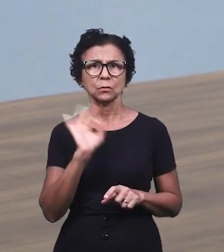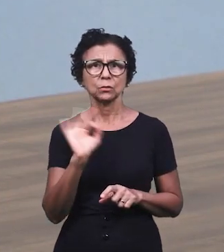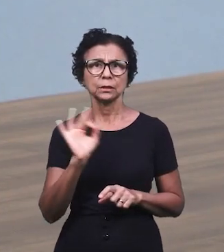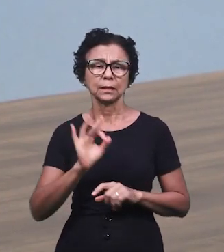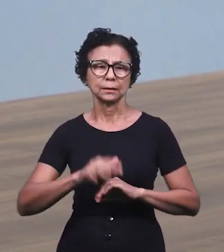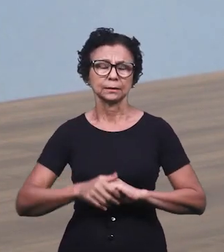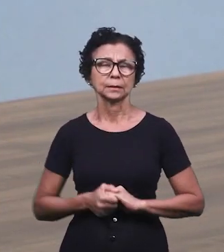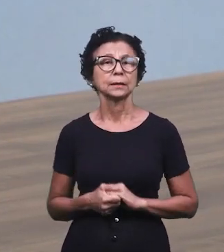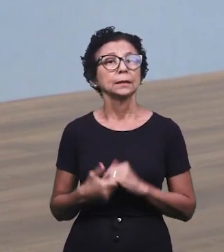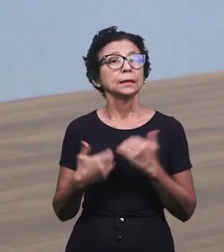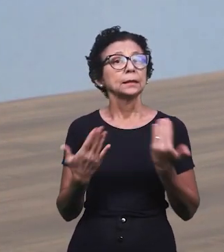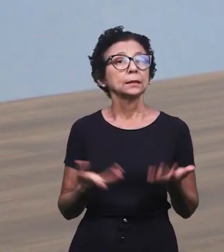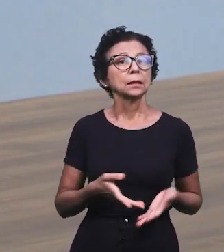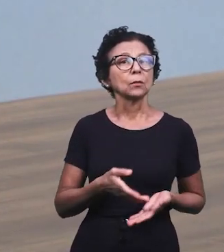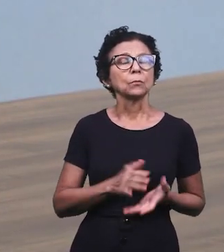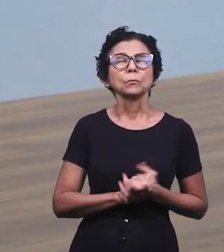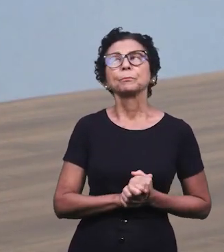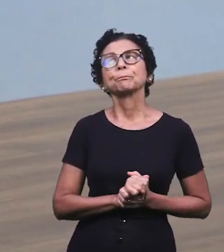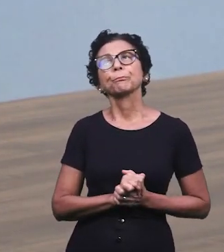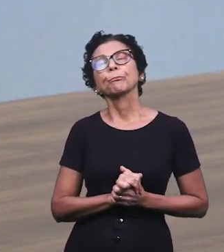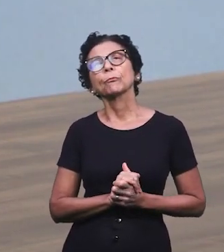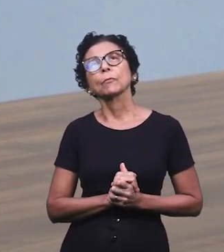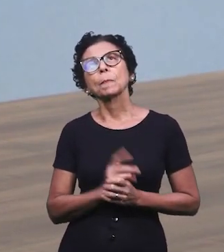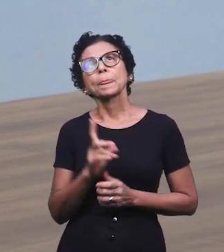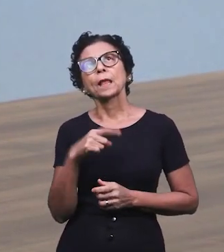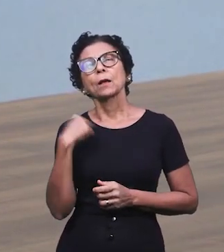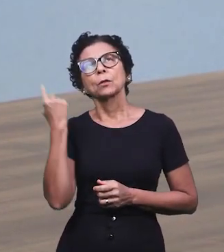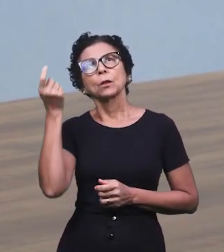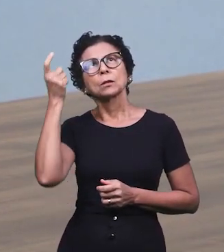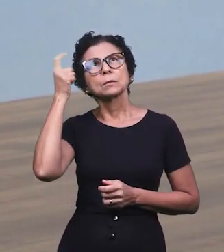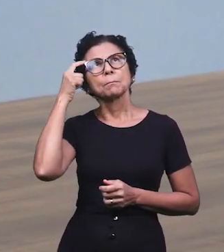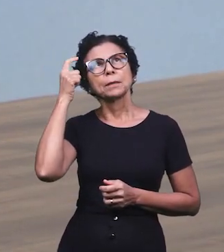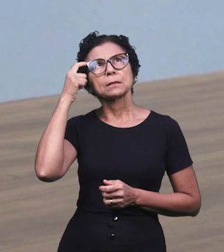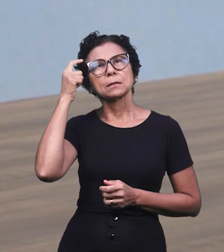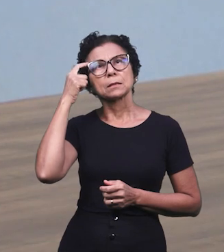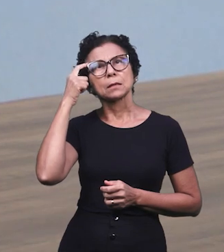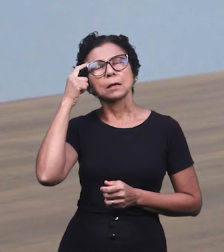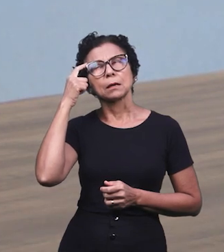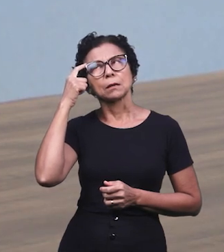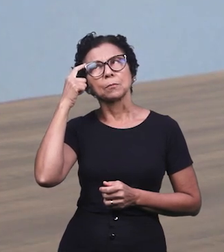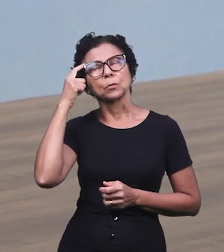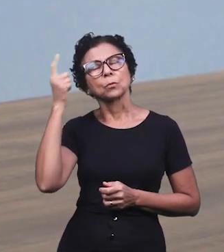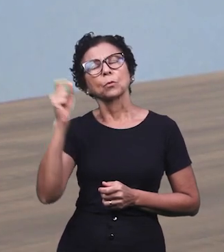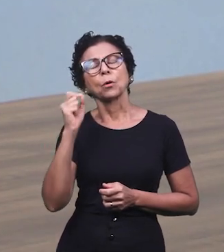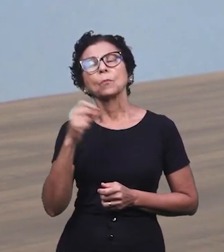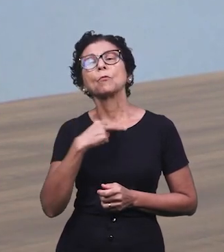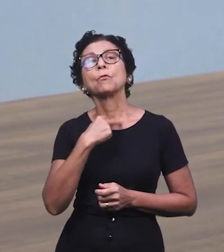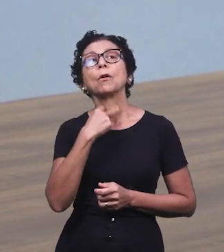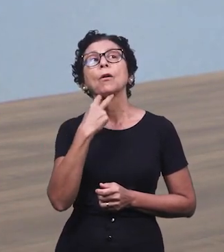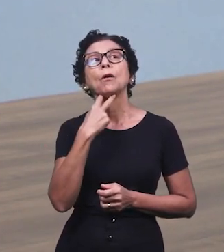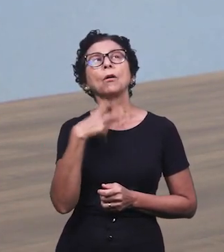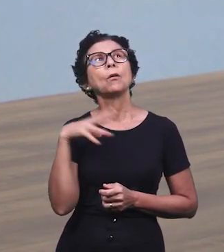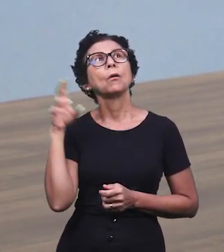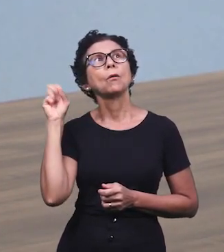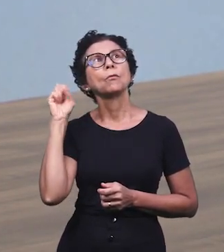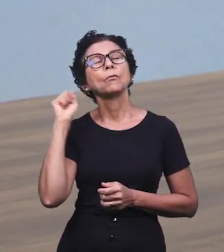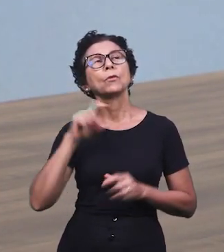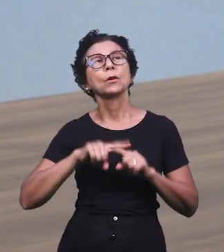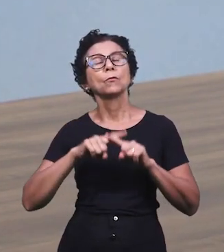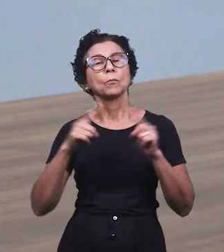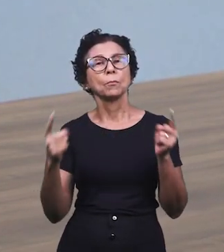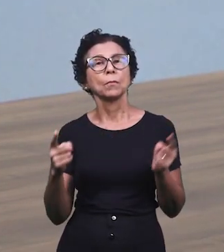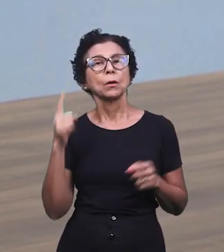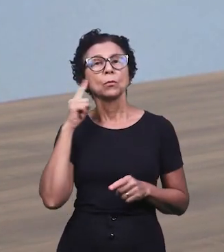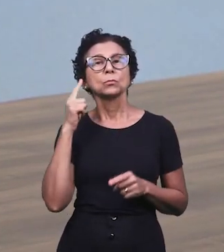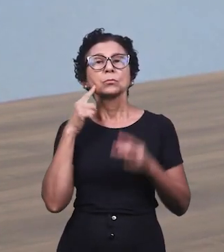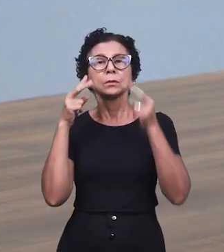pensa? Visualmente. Nós pensamos através da nossa voz. O surdo não, ele pensa